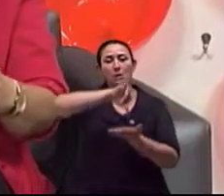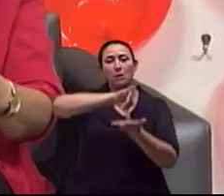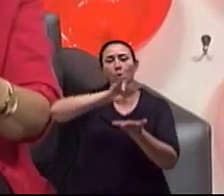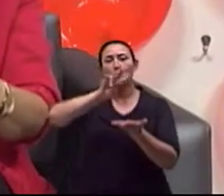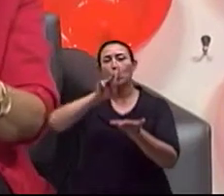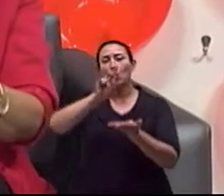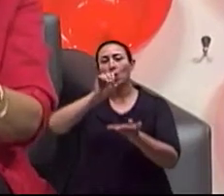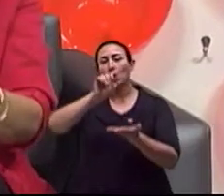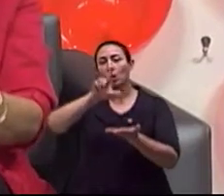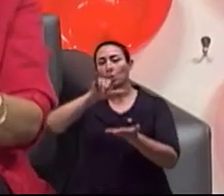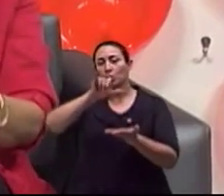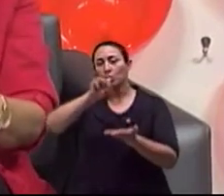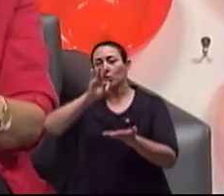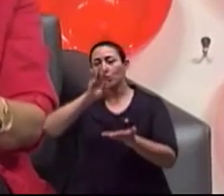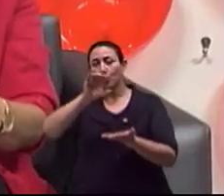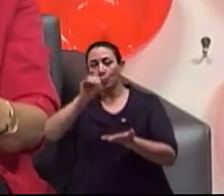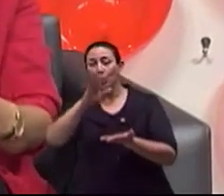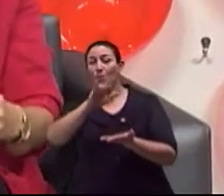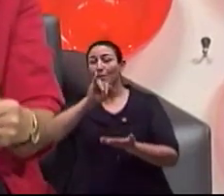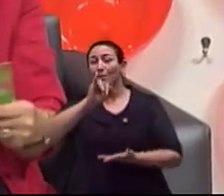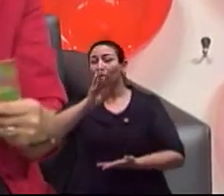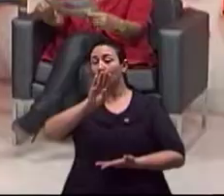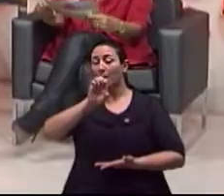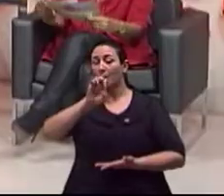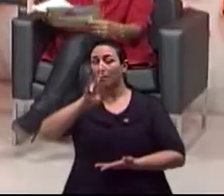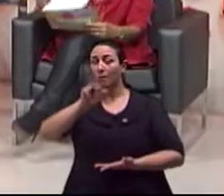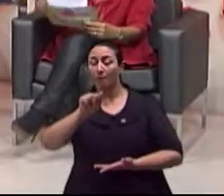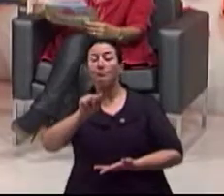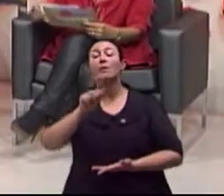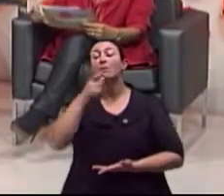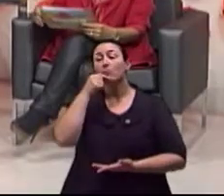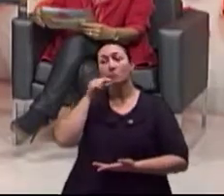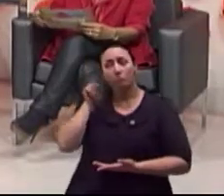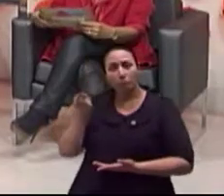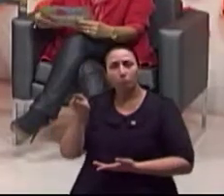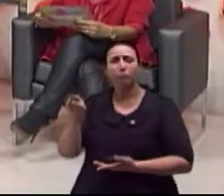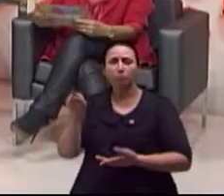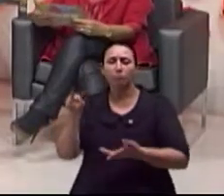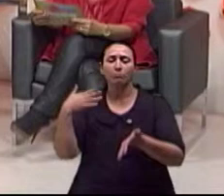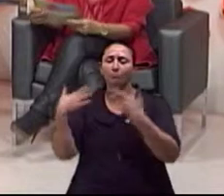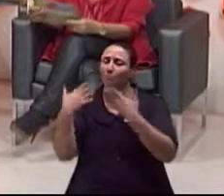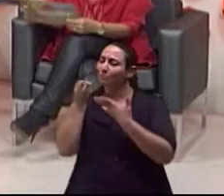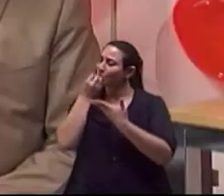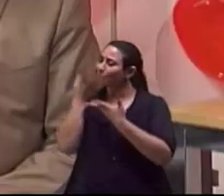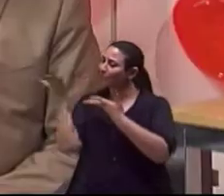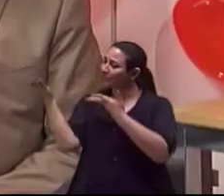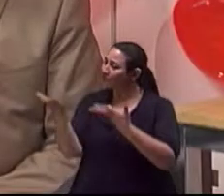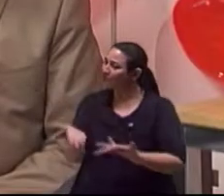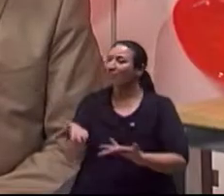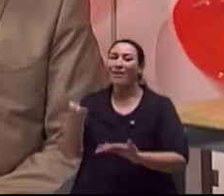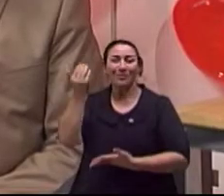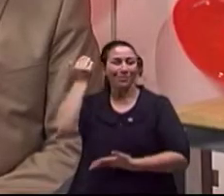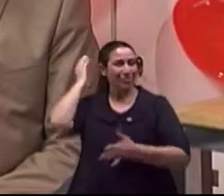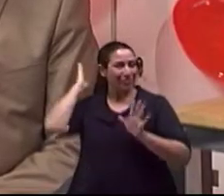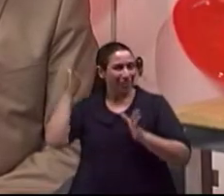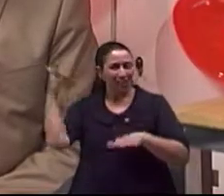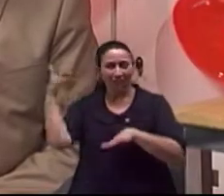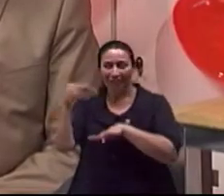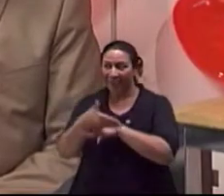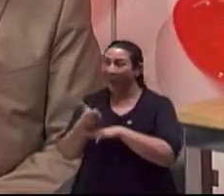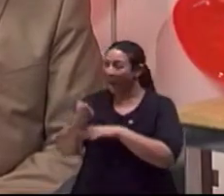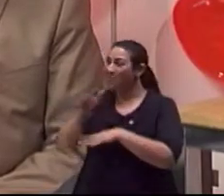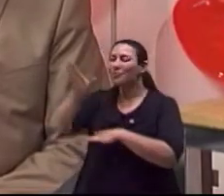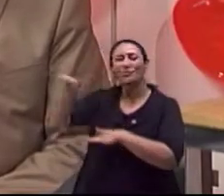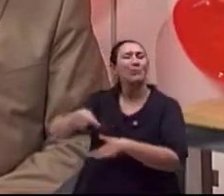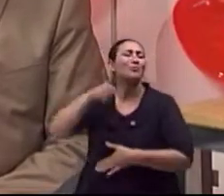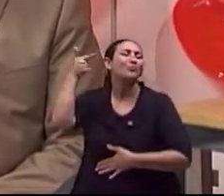Ivan foi pedido e mais uma vez tu volta ao programa Isso é muito bom né uma grande satisfação com certeza é isso é muito bom quando pede